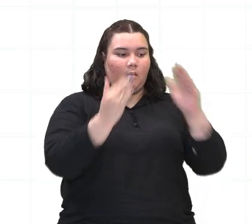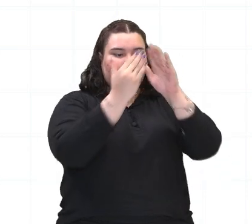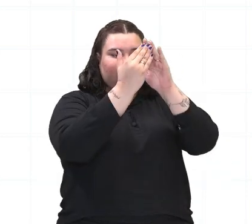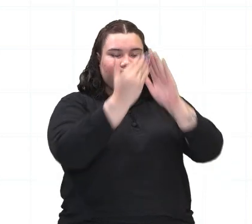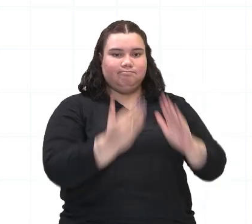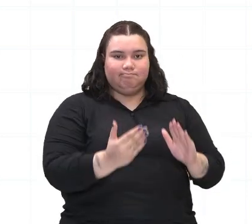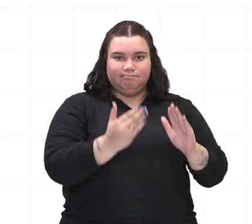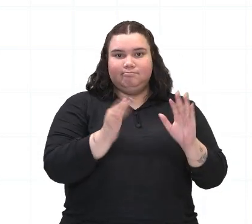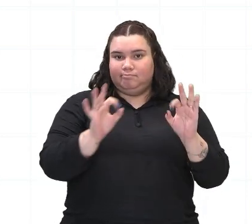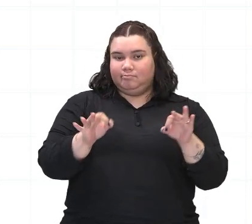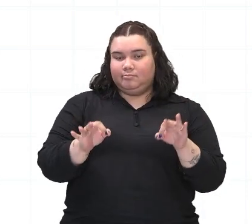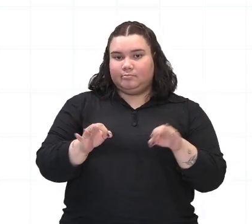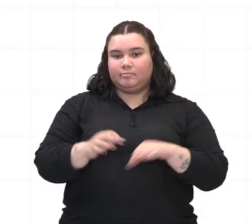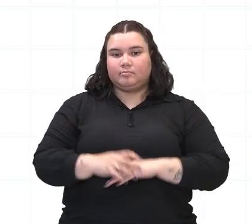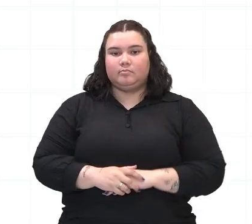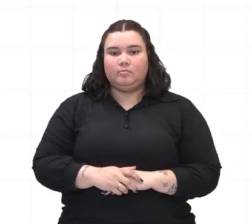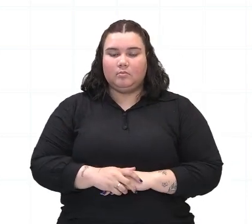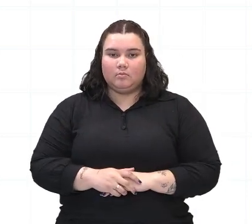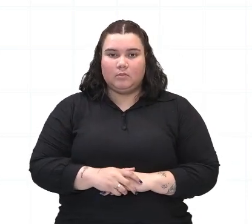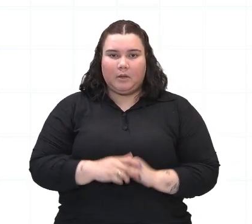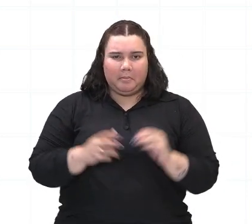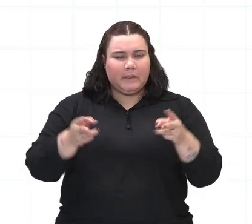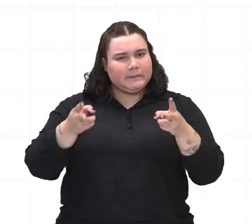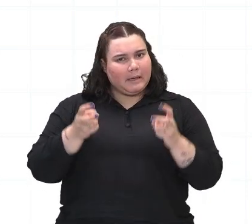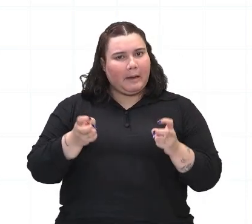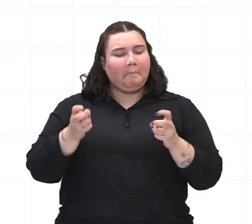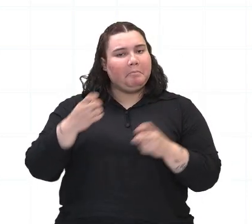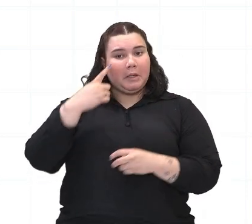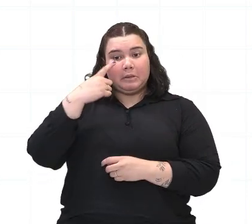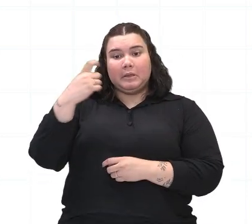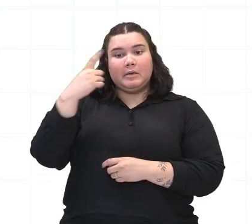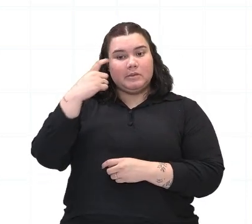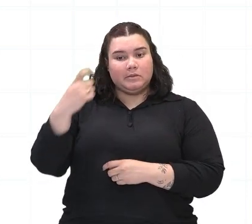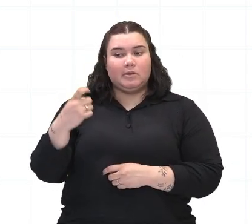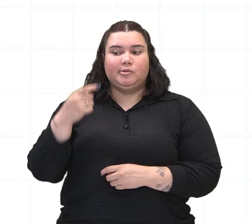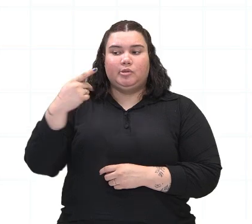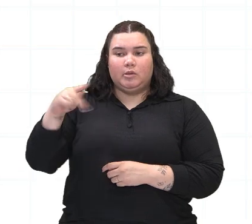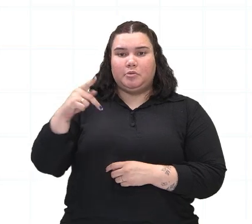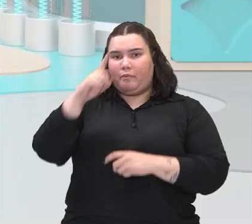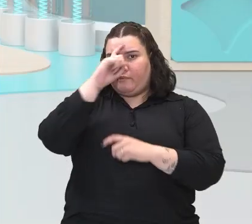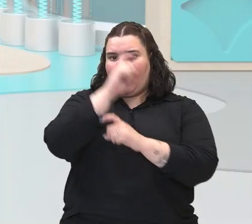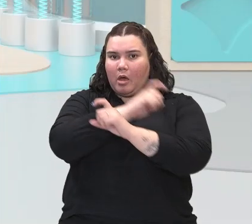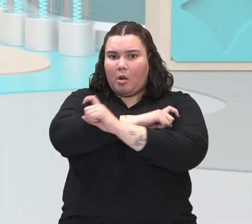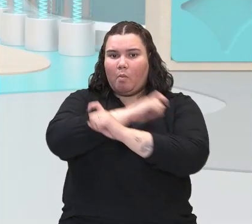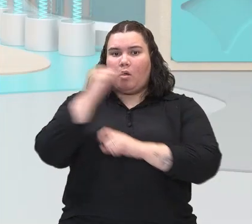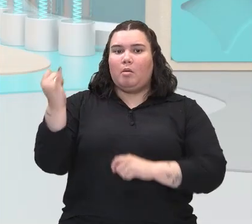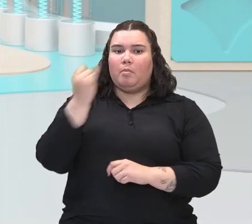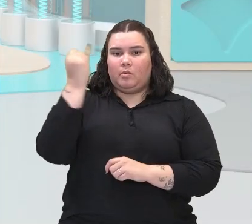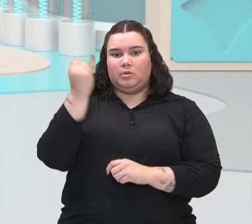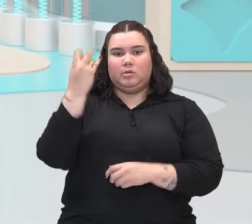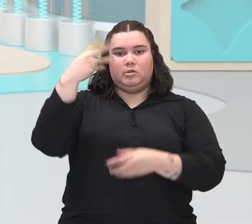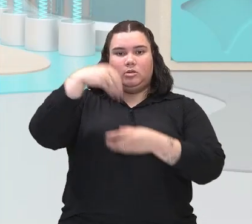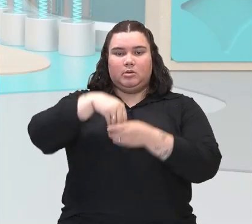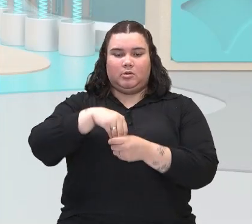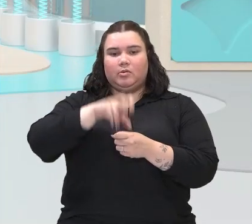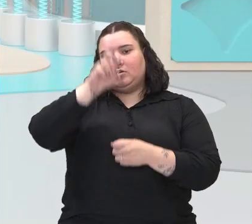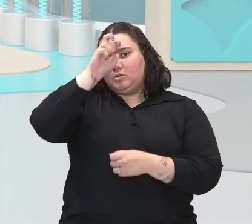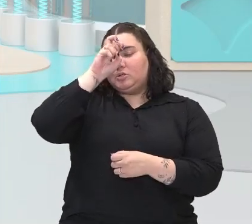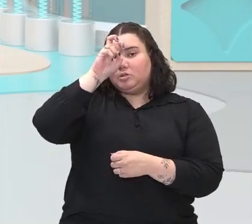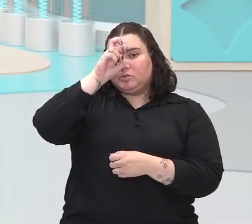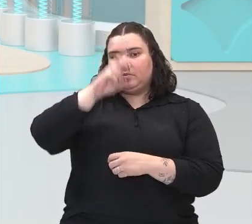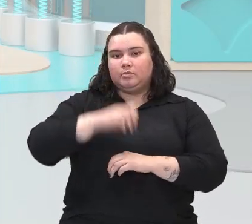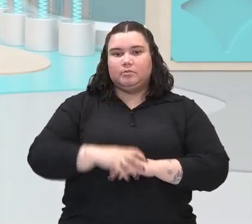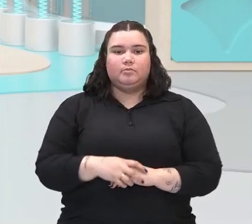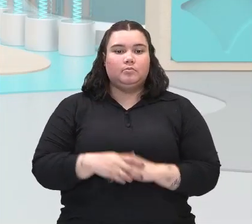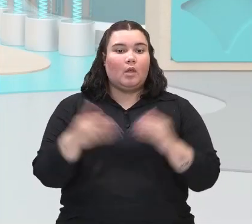como a relação do faraó dentro da sociedade egípcia era muito forte a gente vai ver aqui agora né uma representação